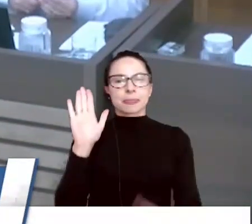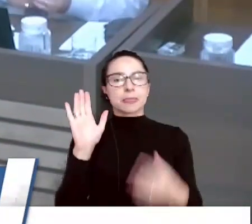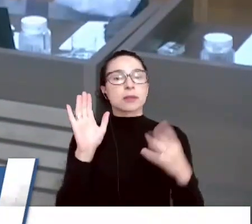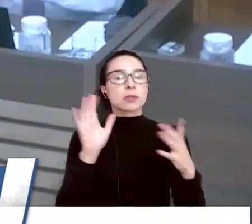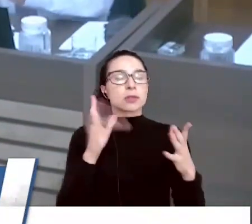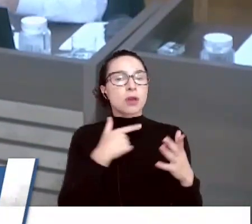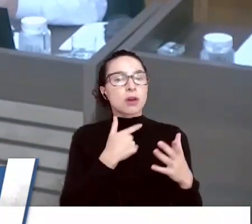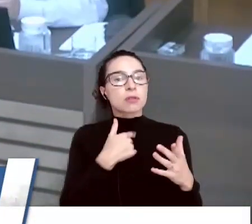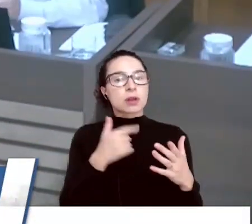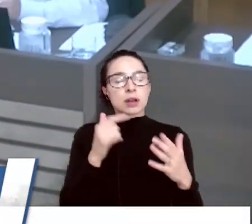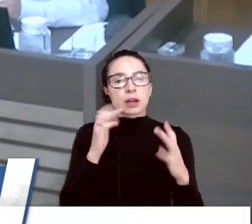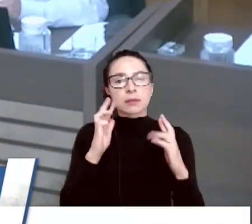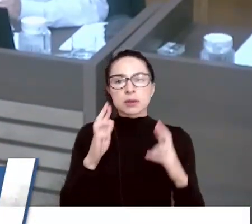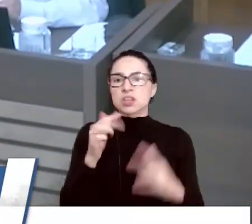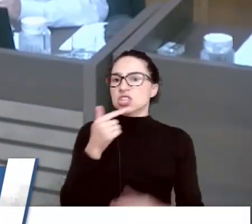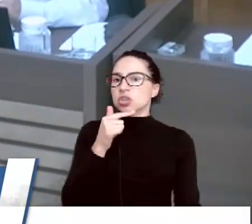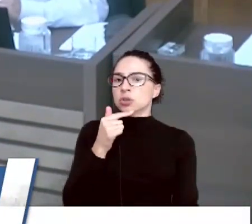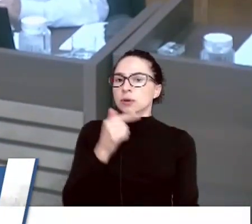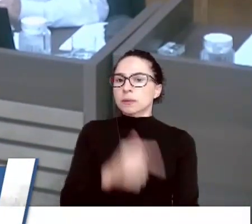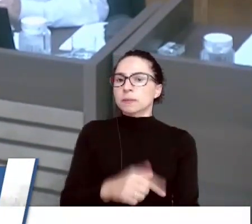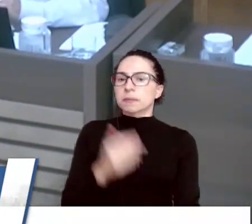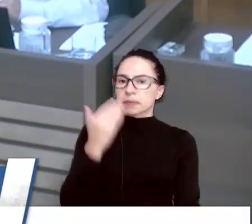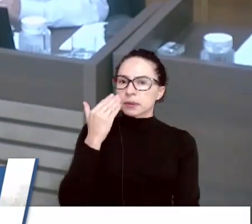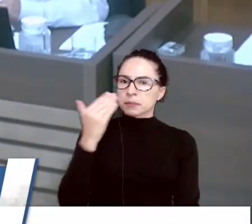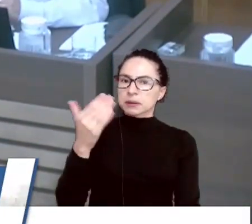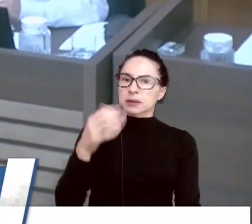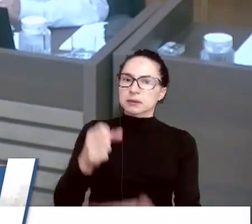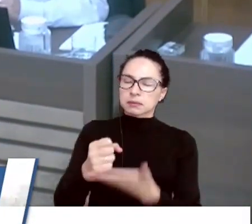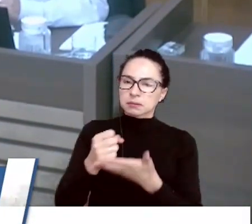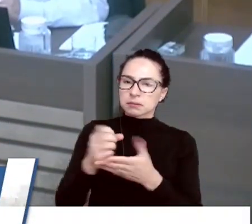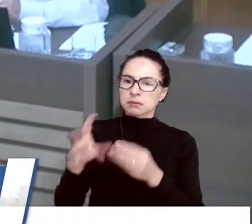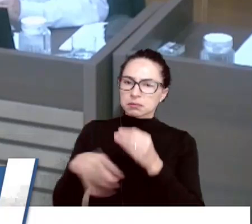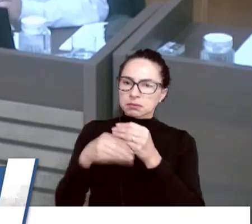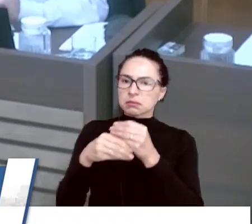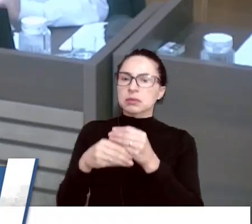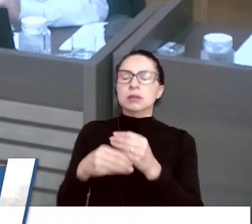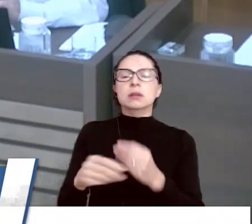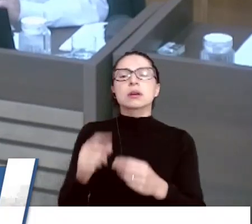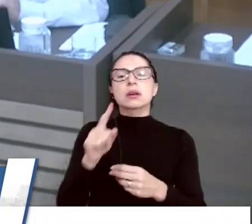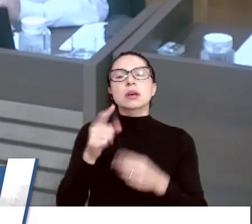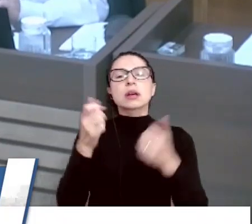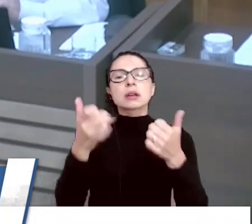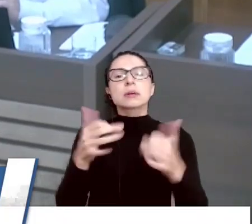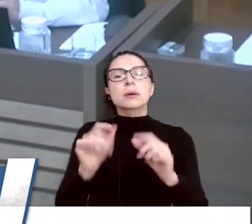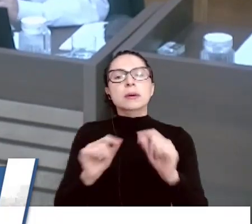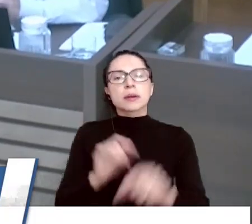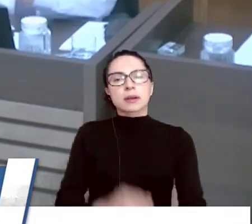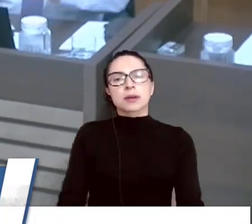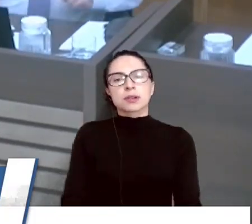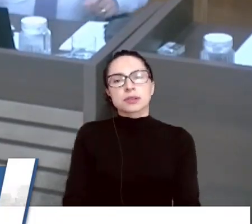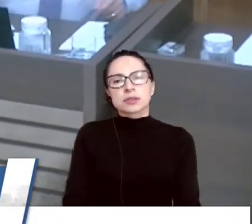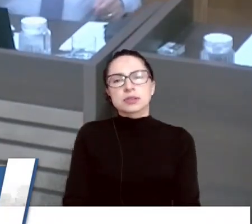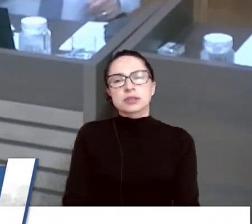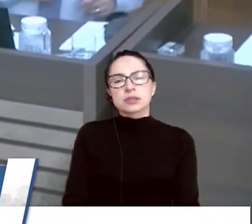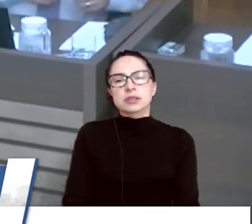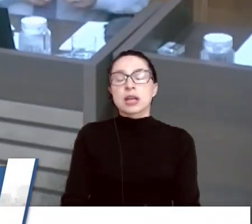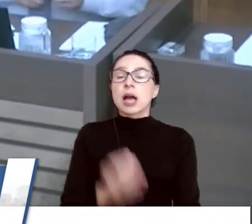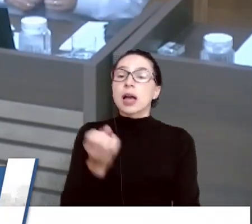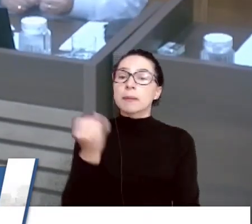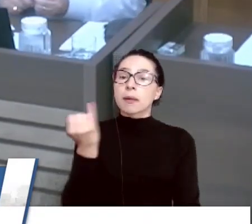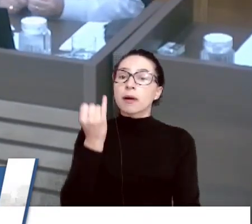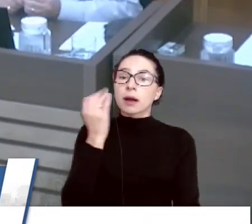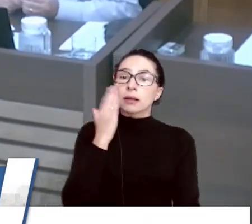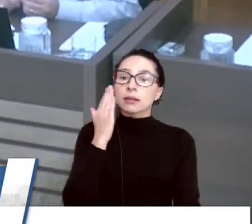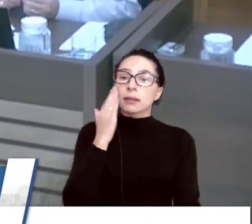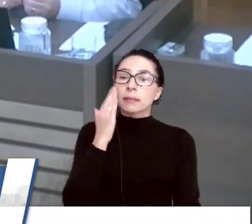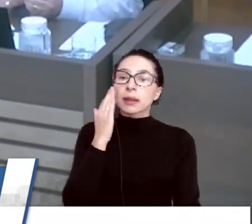permitir, o seguinte. Gilson, muito obrigado pela sua parte. Quero dizer para você o seguinte. É bom saber,